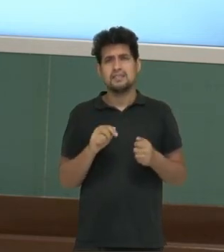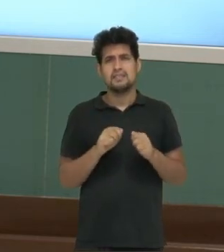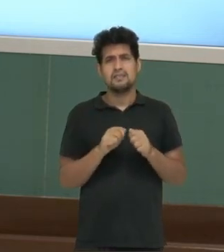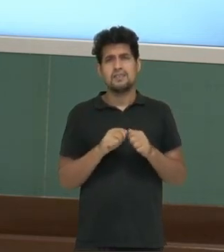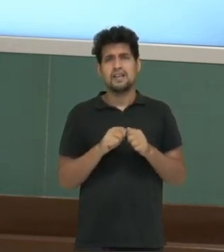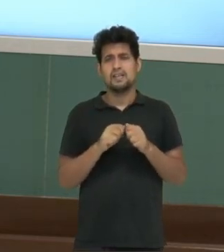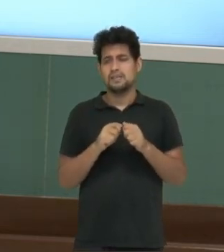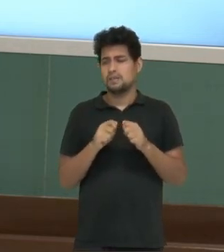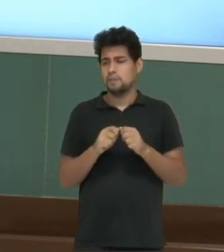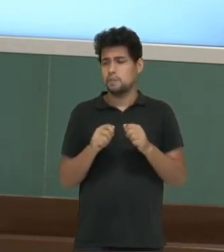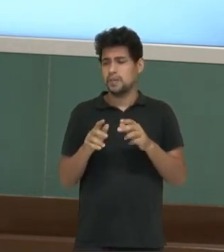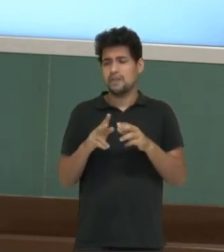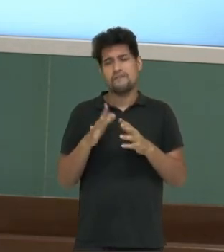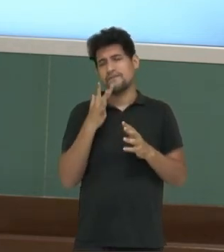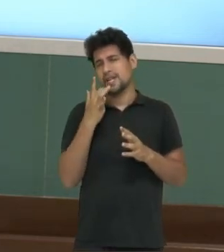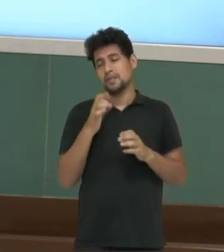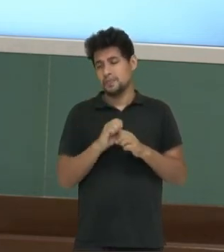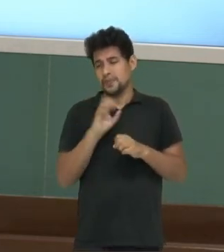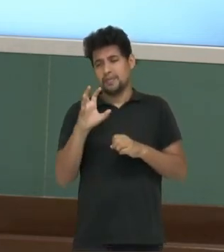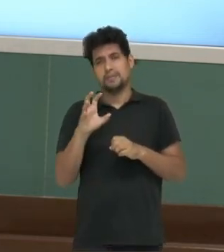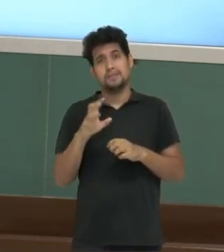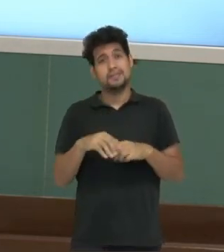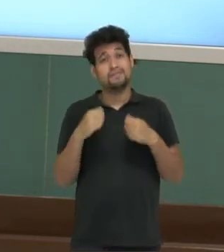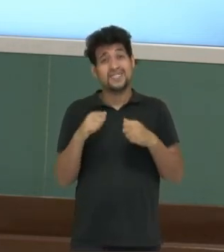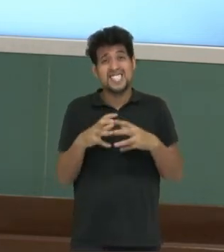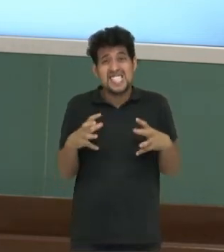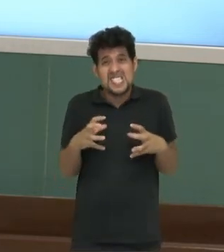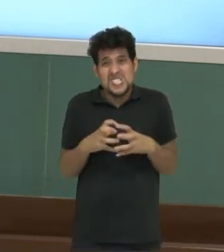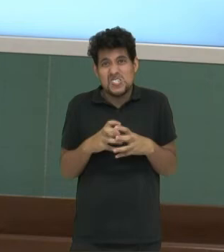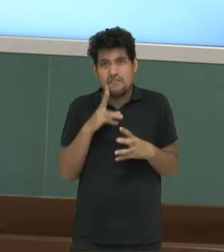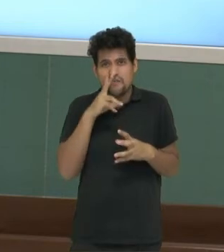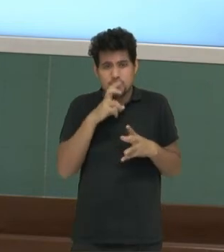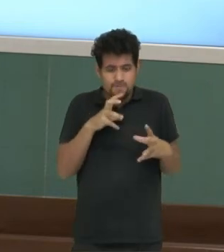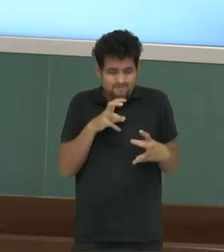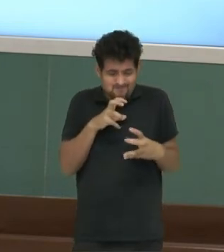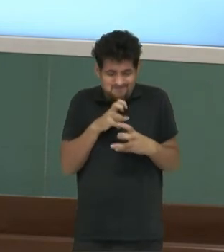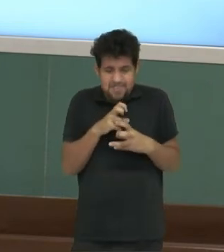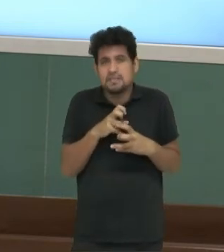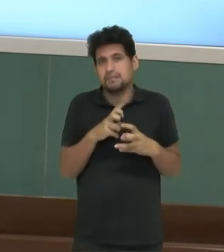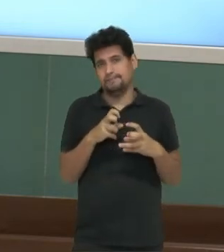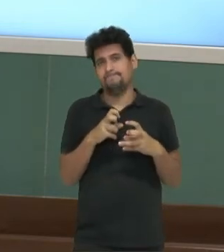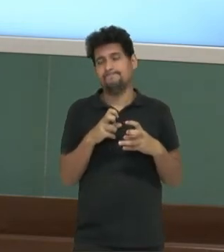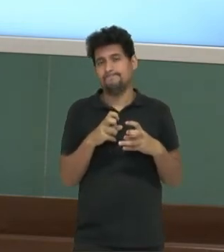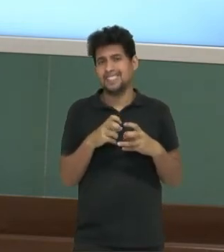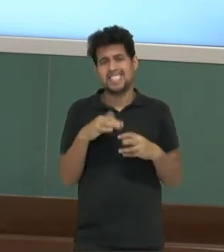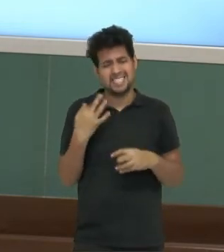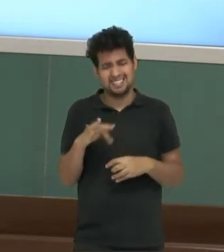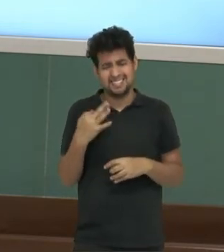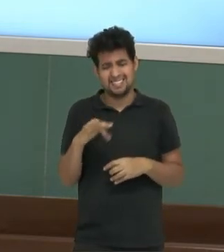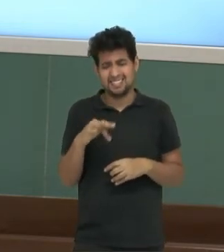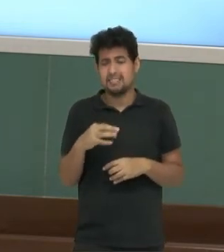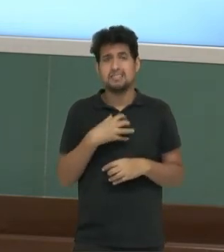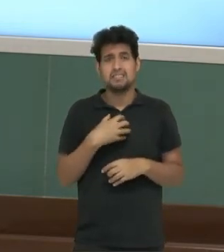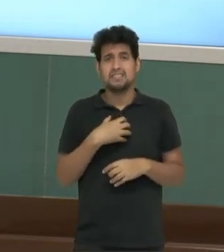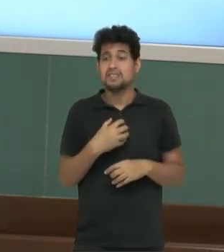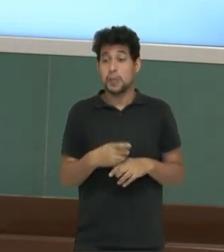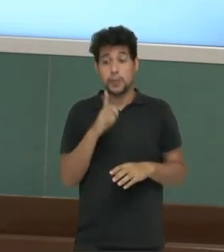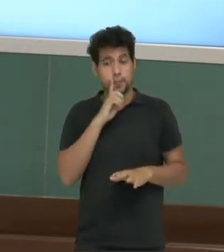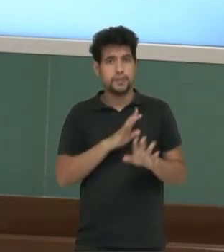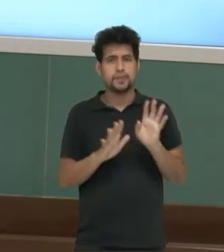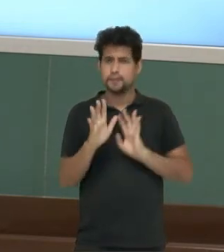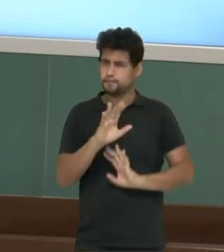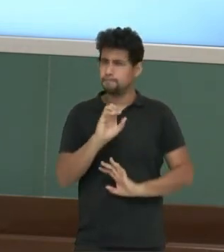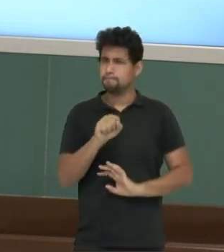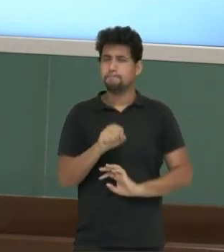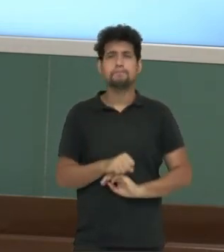essa substância muito fácil. Precisaria que você apertasse ele com força, machucasse, ele se sentisse realmente em perigo